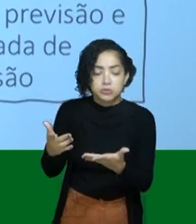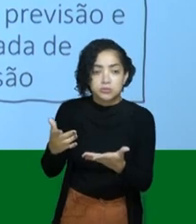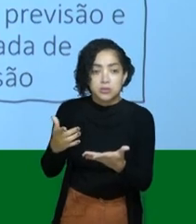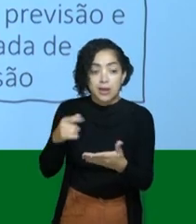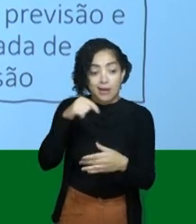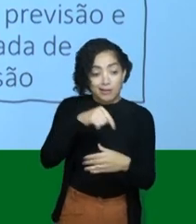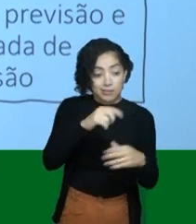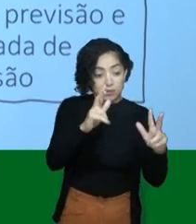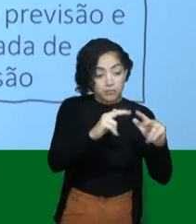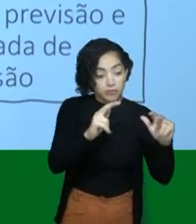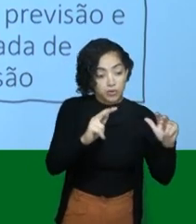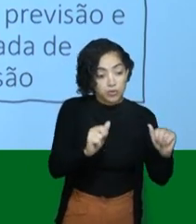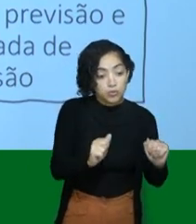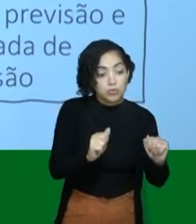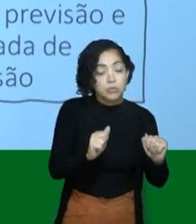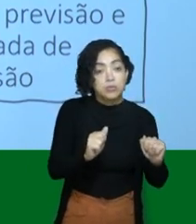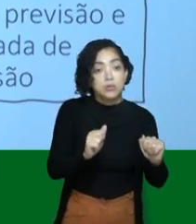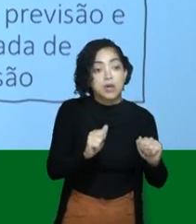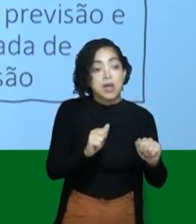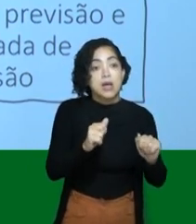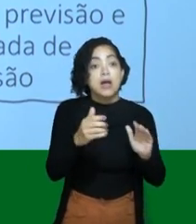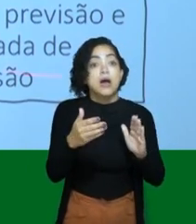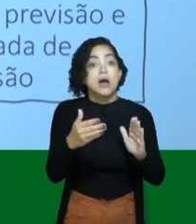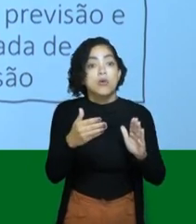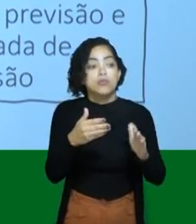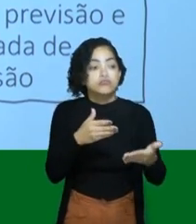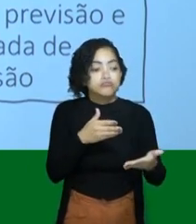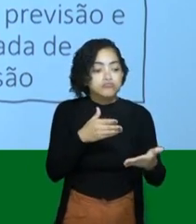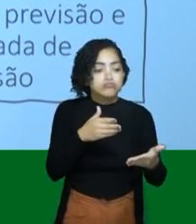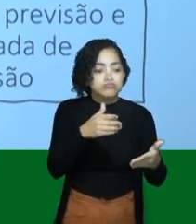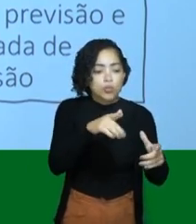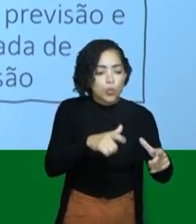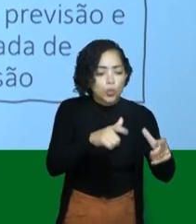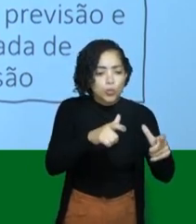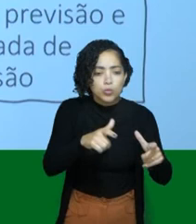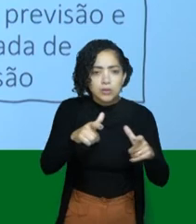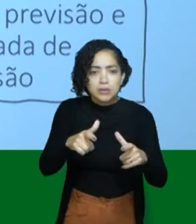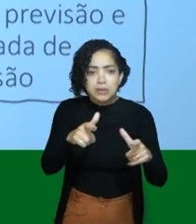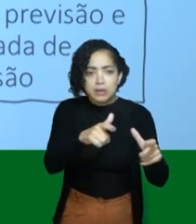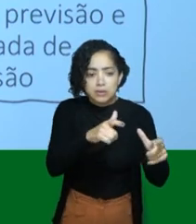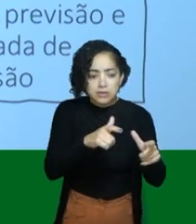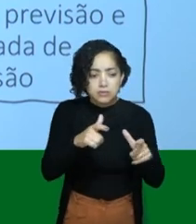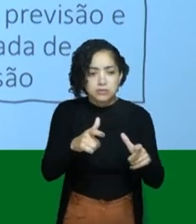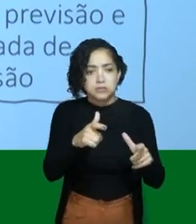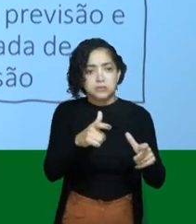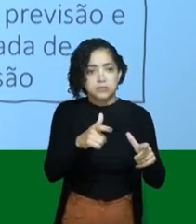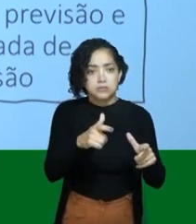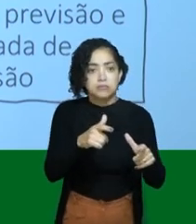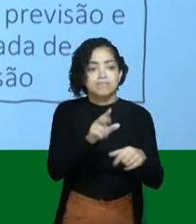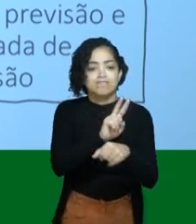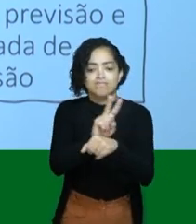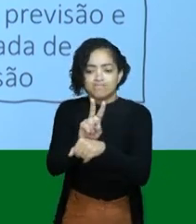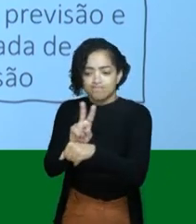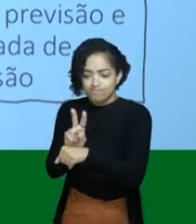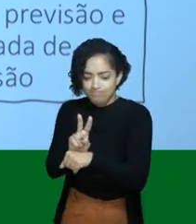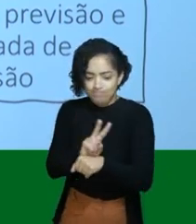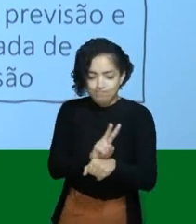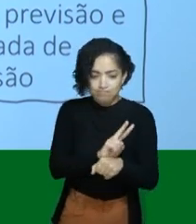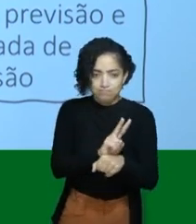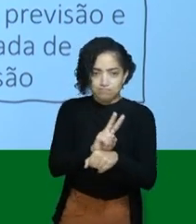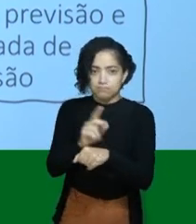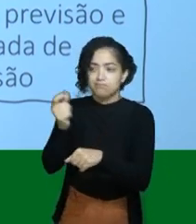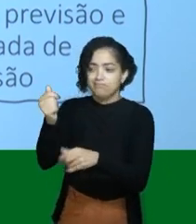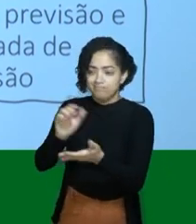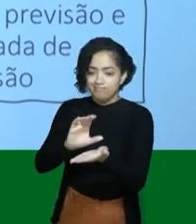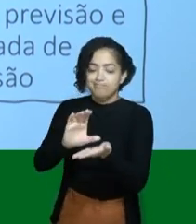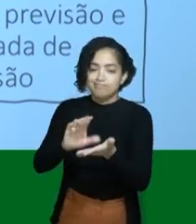em Florianópolis, aonde que vai ser mais afetado, e isso é a ciência, né, gente, também. Então, a gente tem que monitorar, tem que investir um